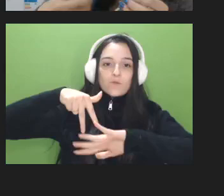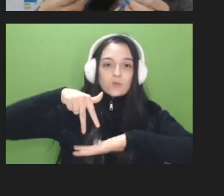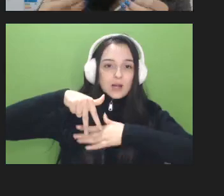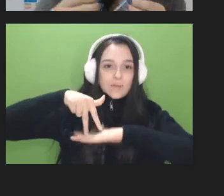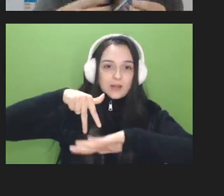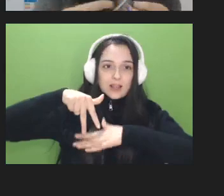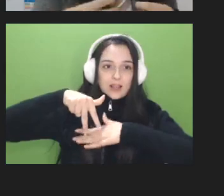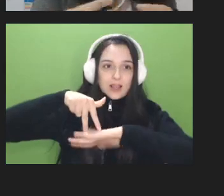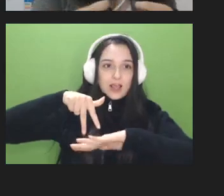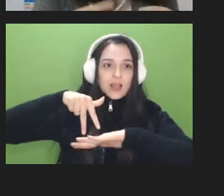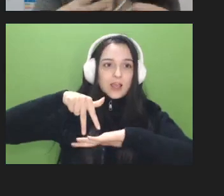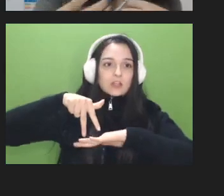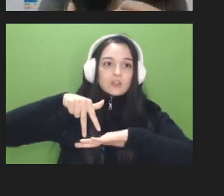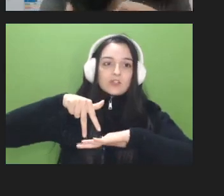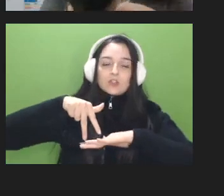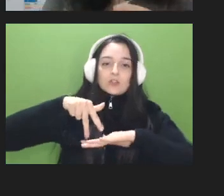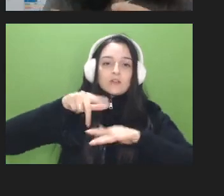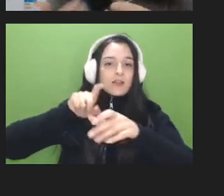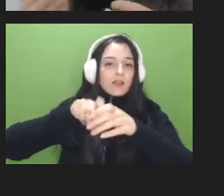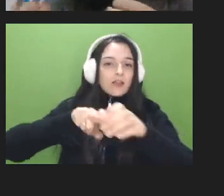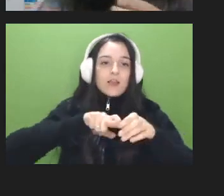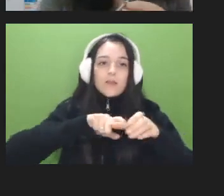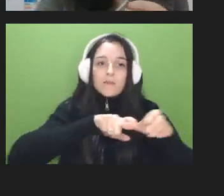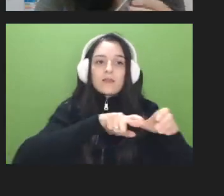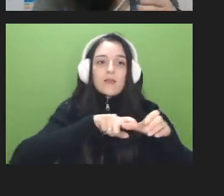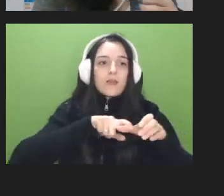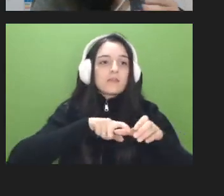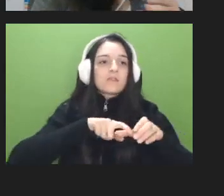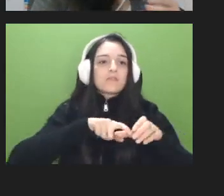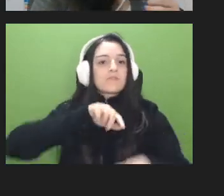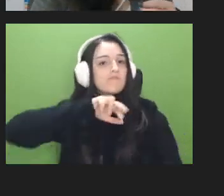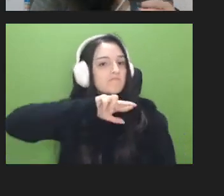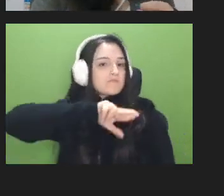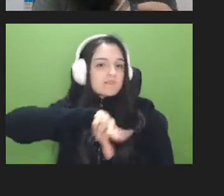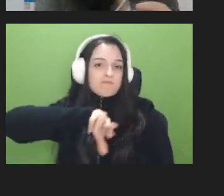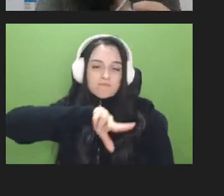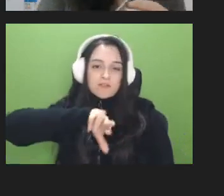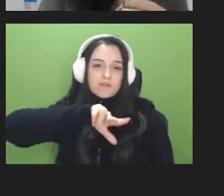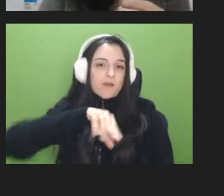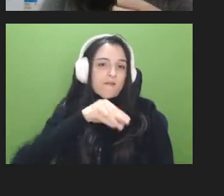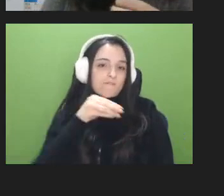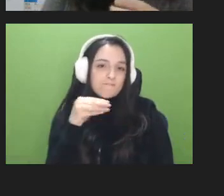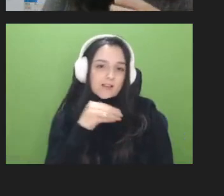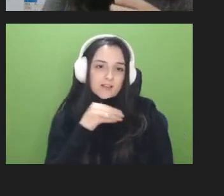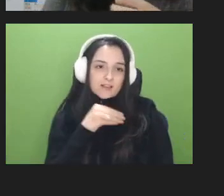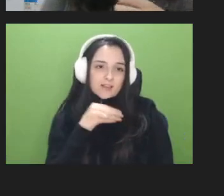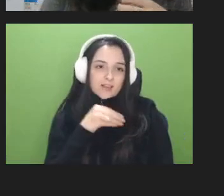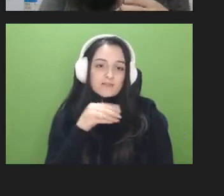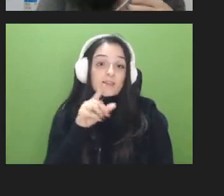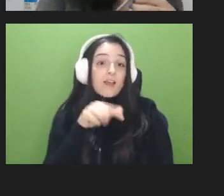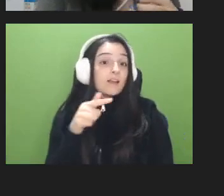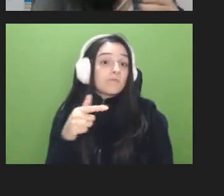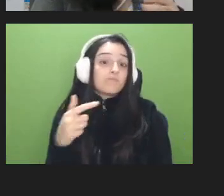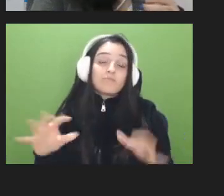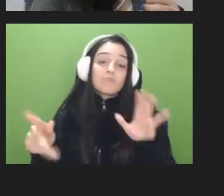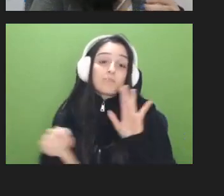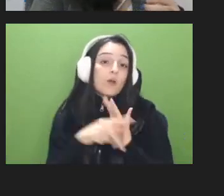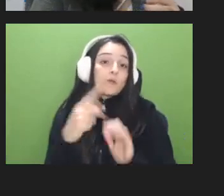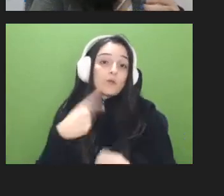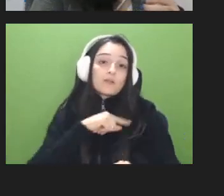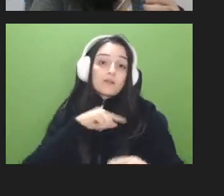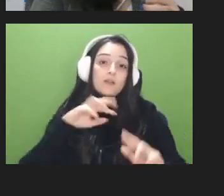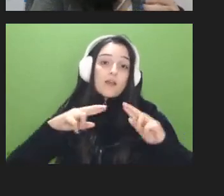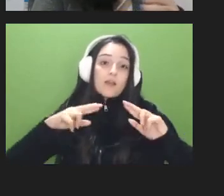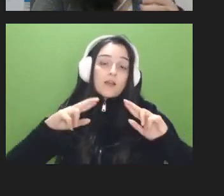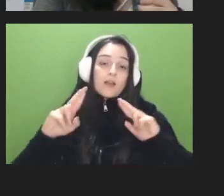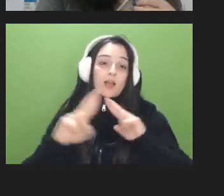são características que constituem a nossa relação, que constituem a nossa condição humana. Então, o problema não